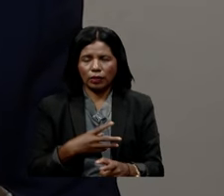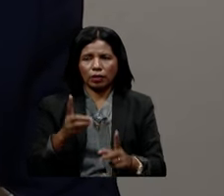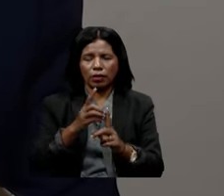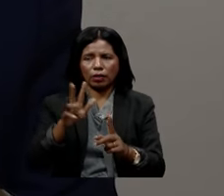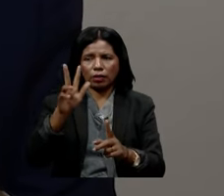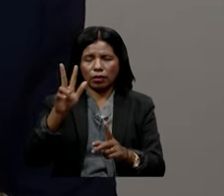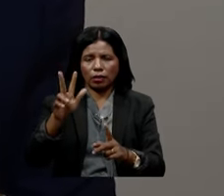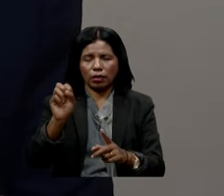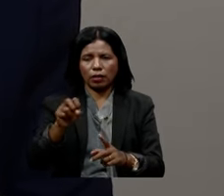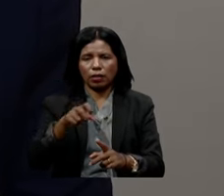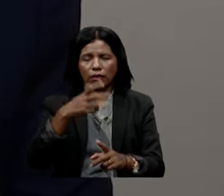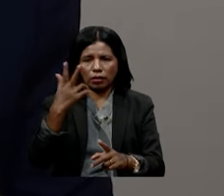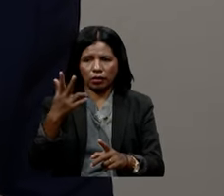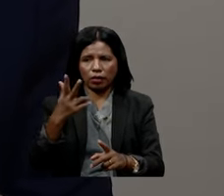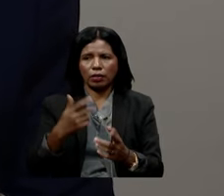de